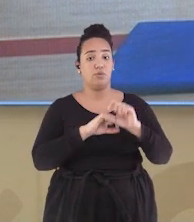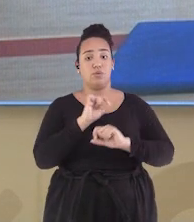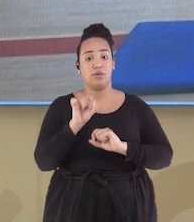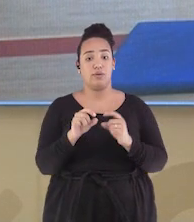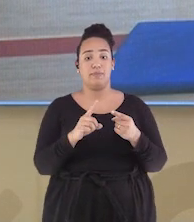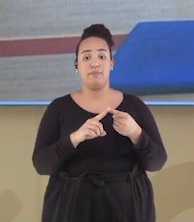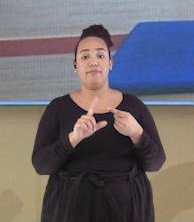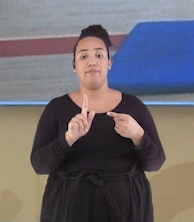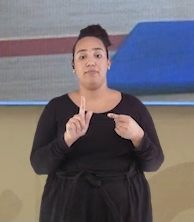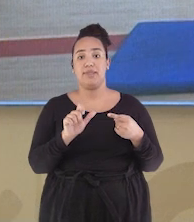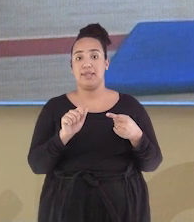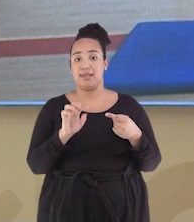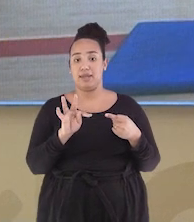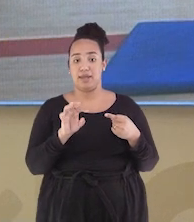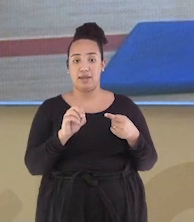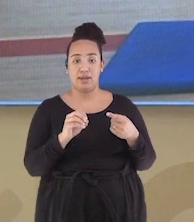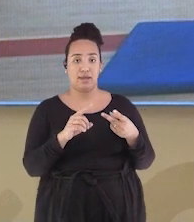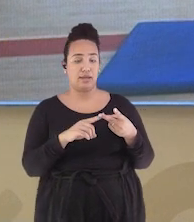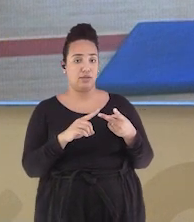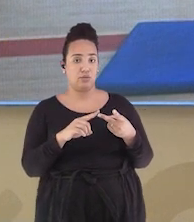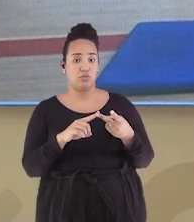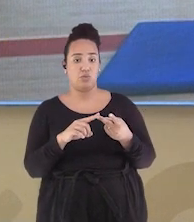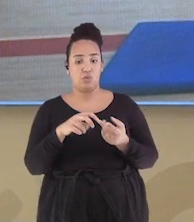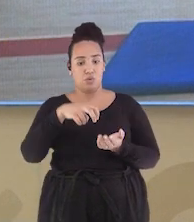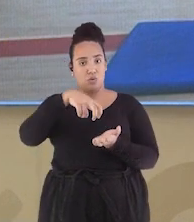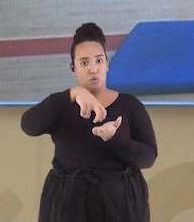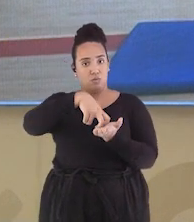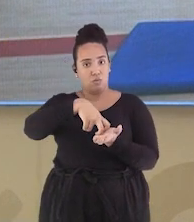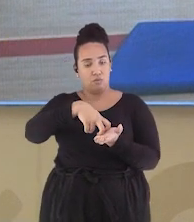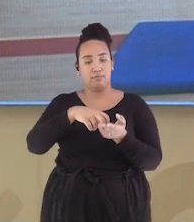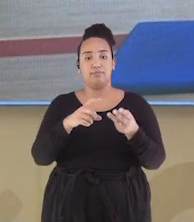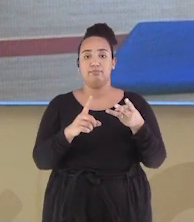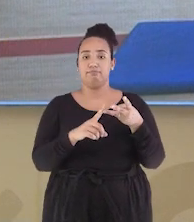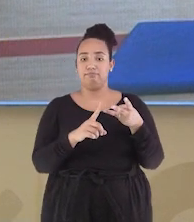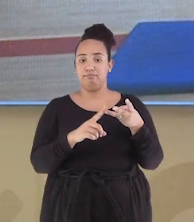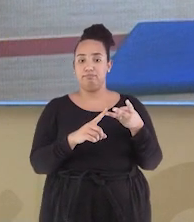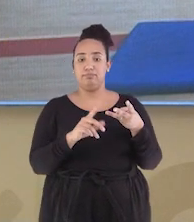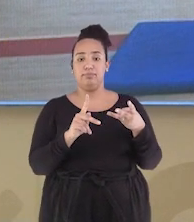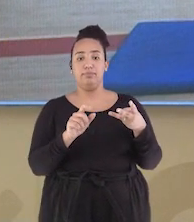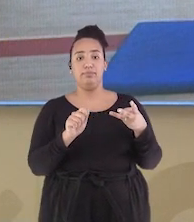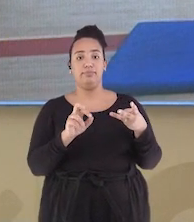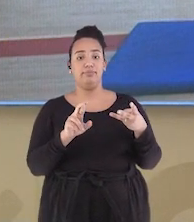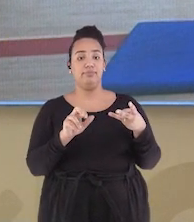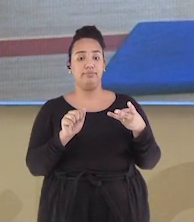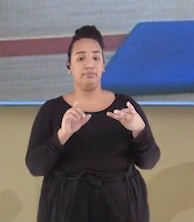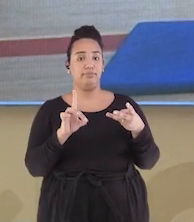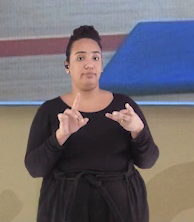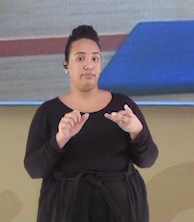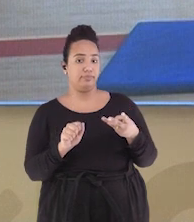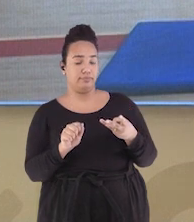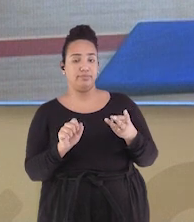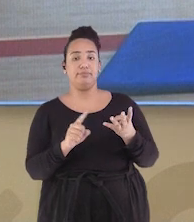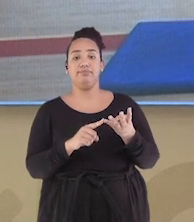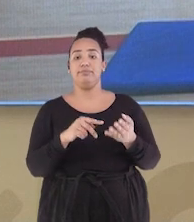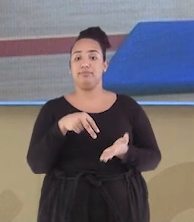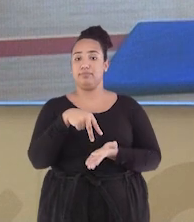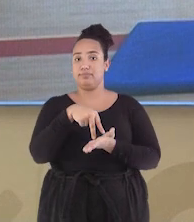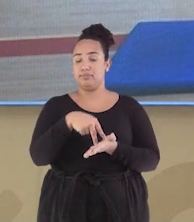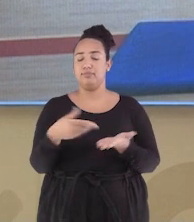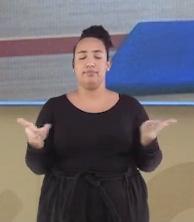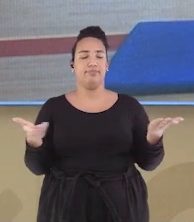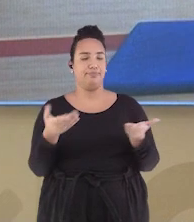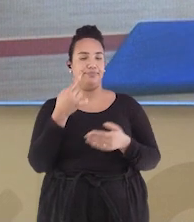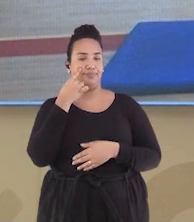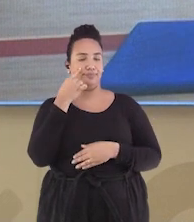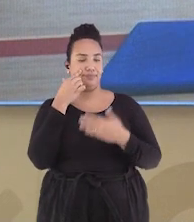gato, apoio dos pés em agachamento, parada de mão, esquadro e em pé. Vamos curtir um